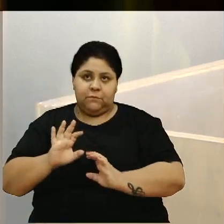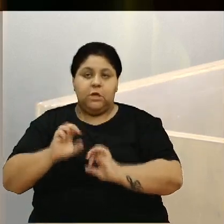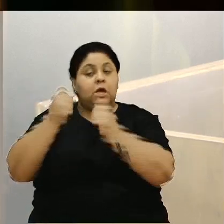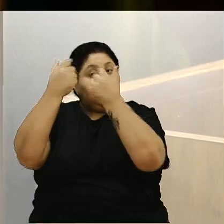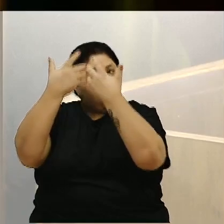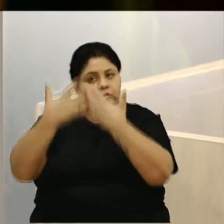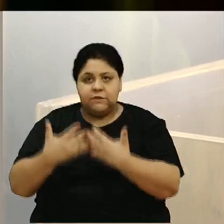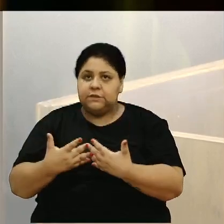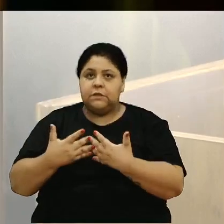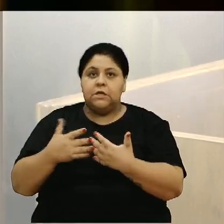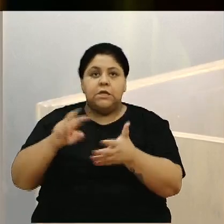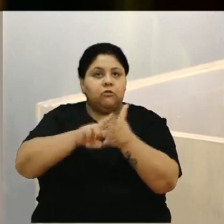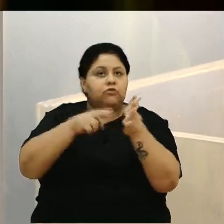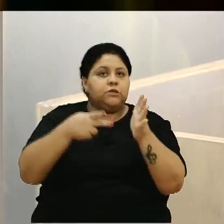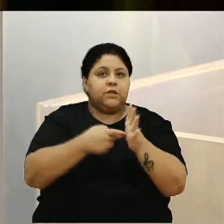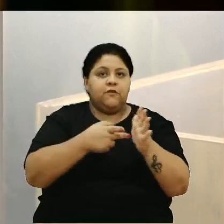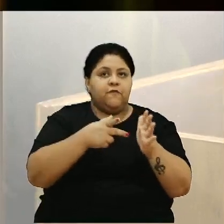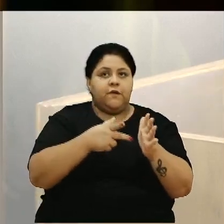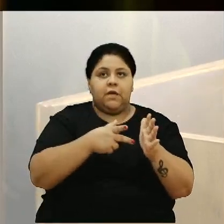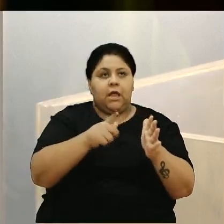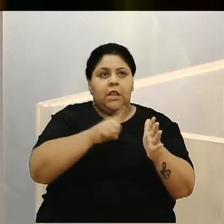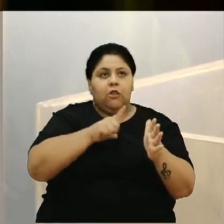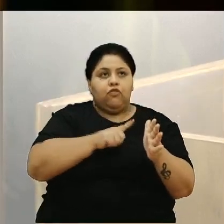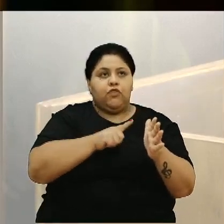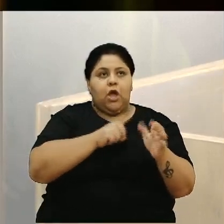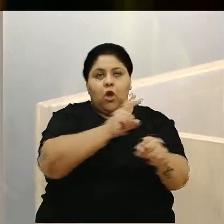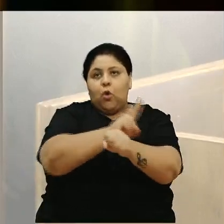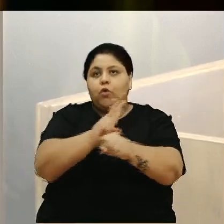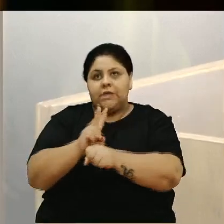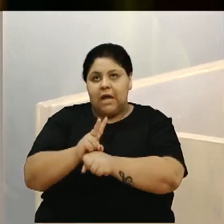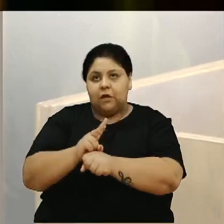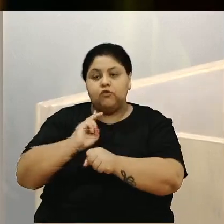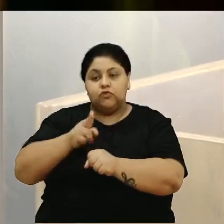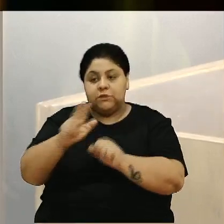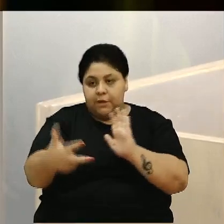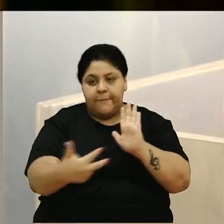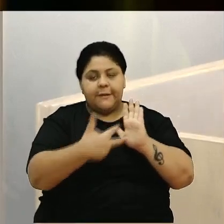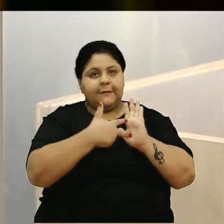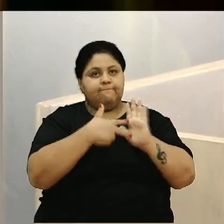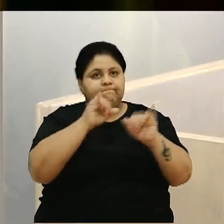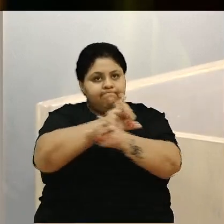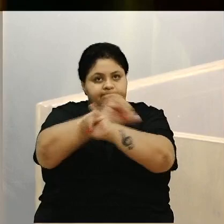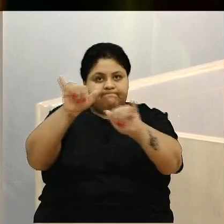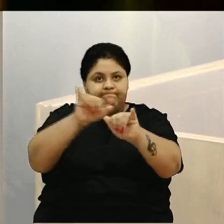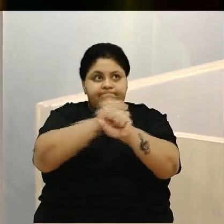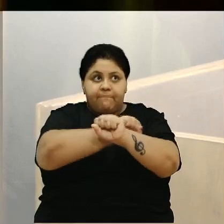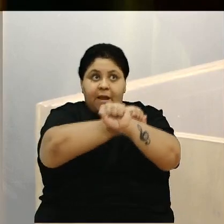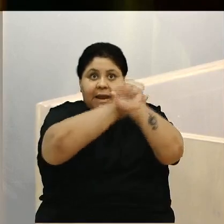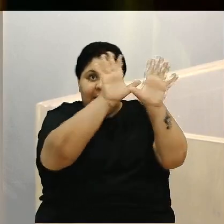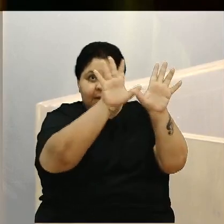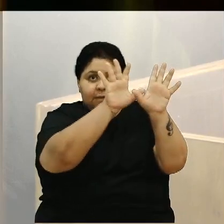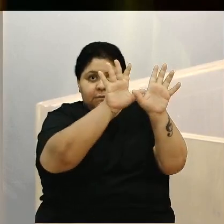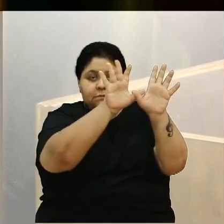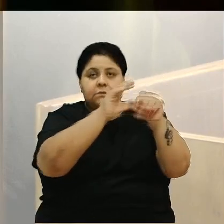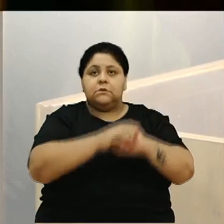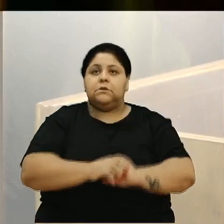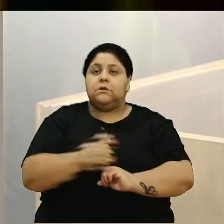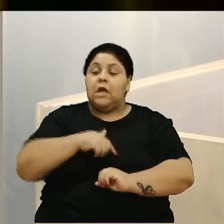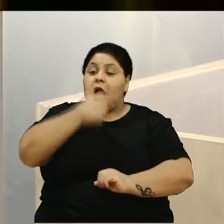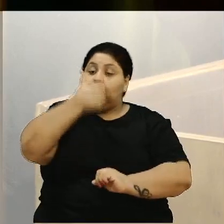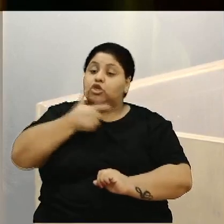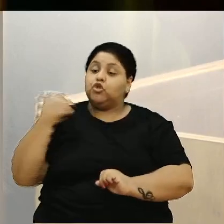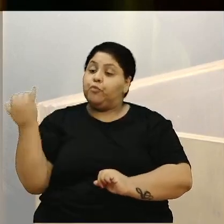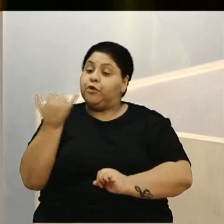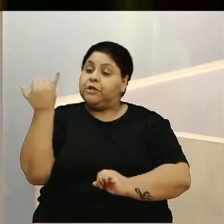cuidado, né? A gente precisa sempre estar atento, mas deixar essa informação bem clara. E também, né, eu acho importante